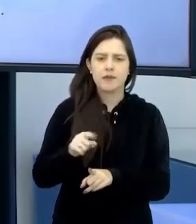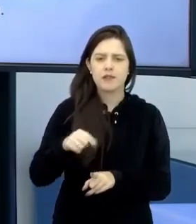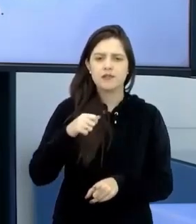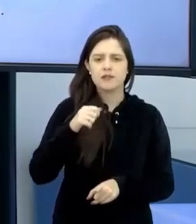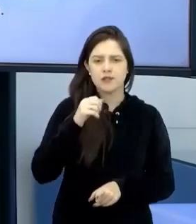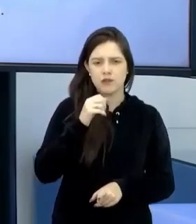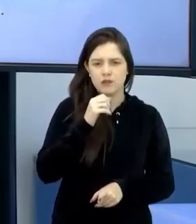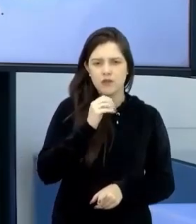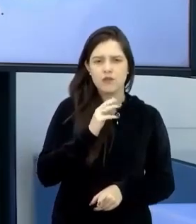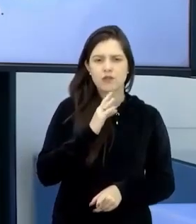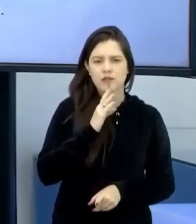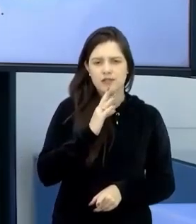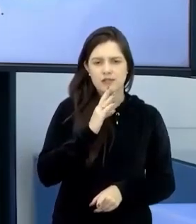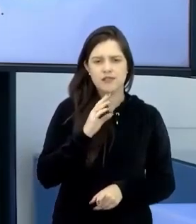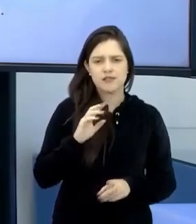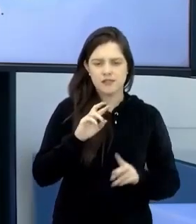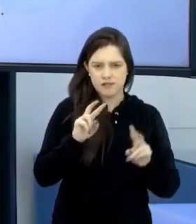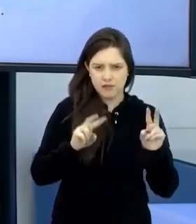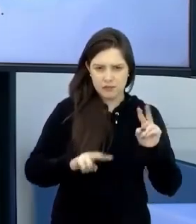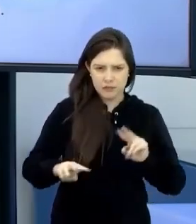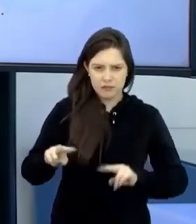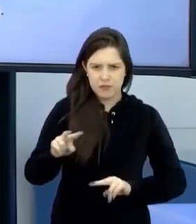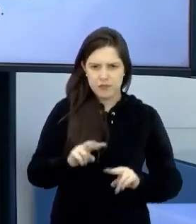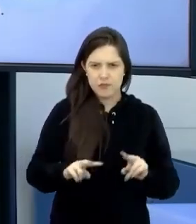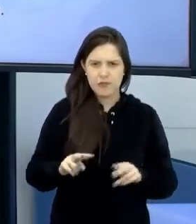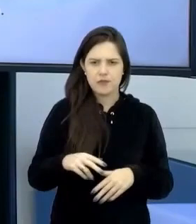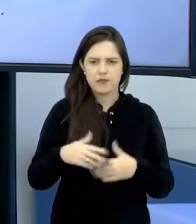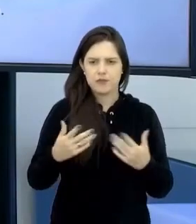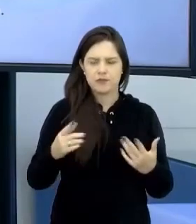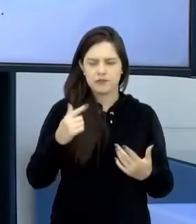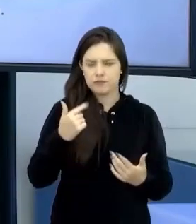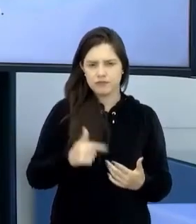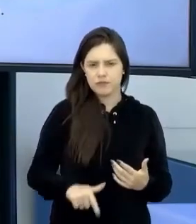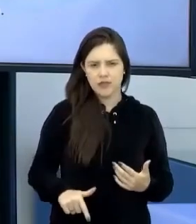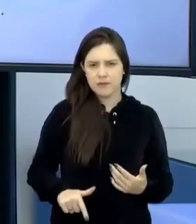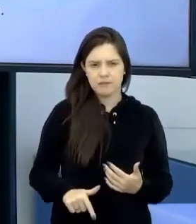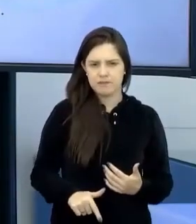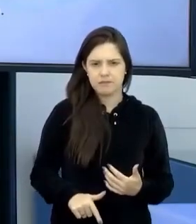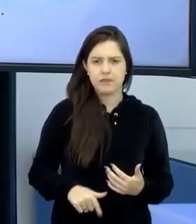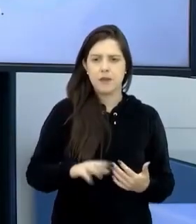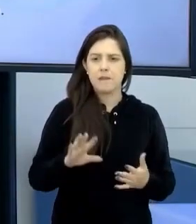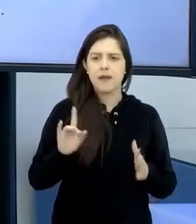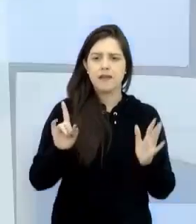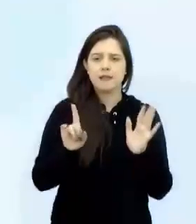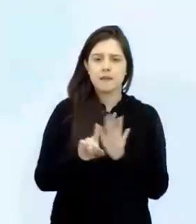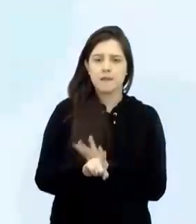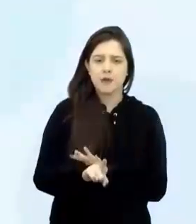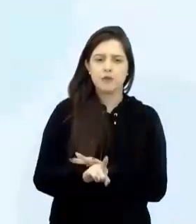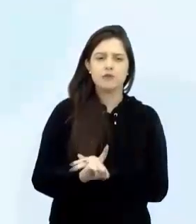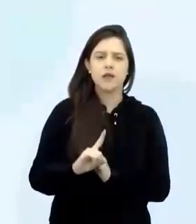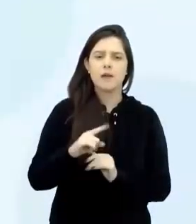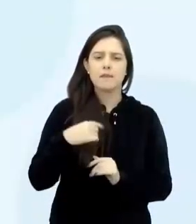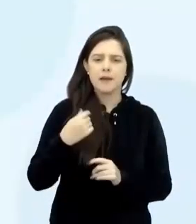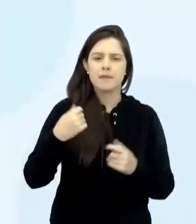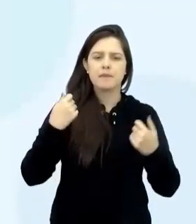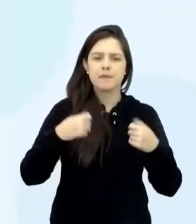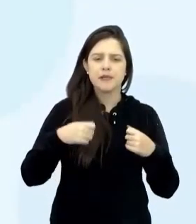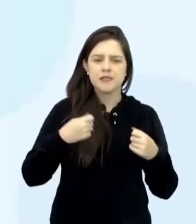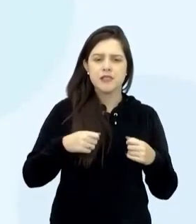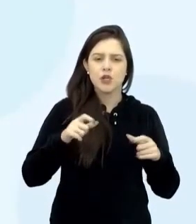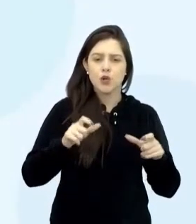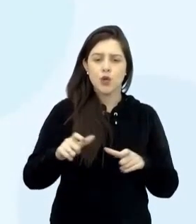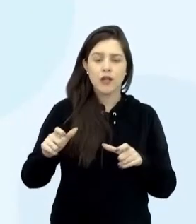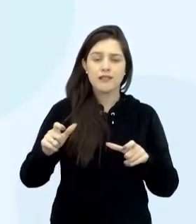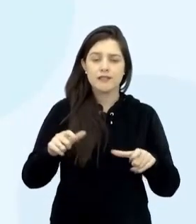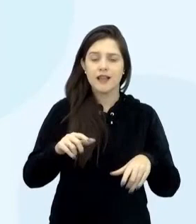ser e são, né, muito nocivas para a nossa saúde, certo? Então, para responder essa pergunta, precisamos nos localizar no tempo e no